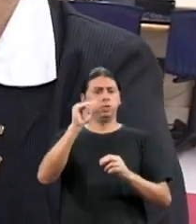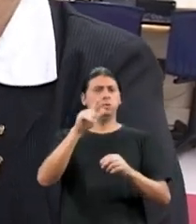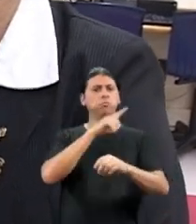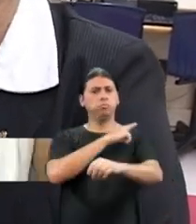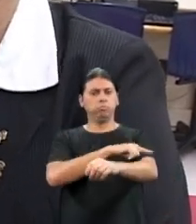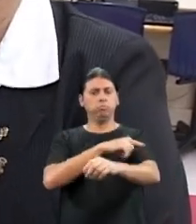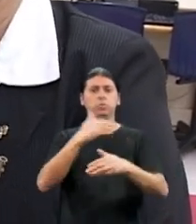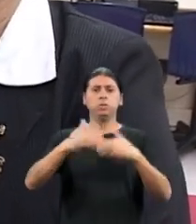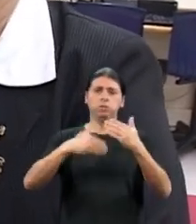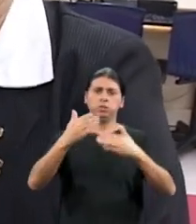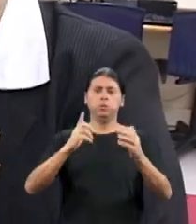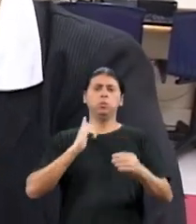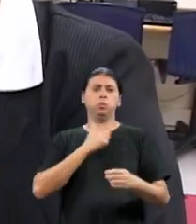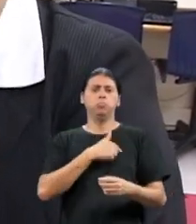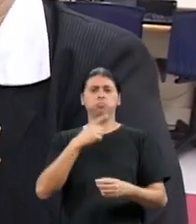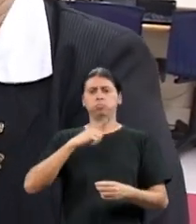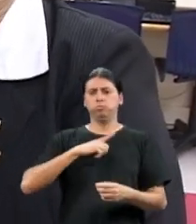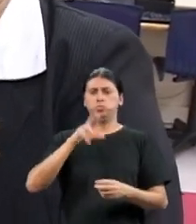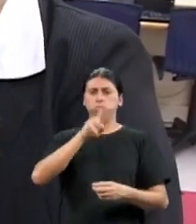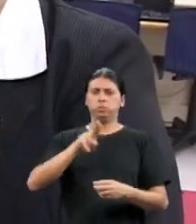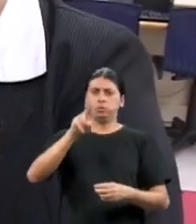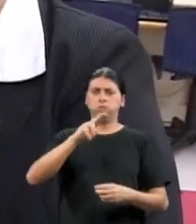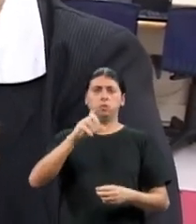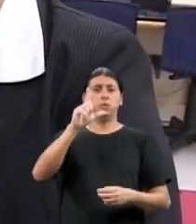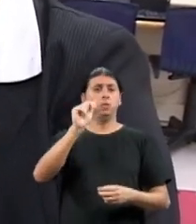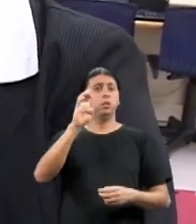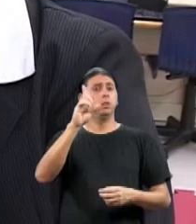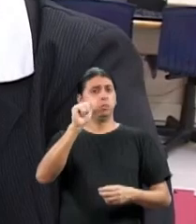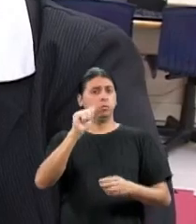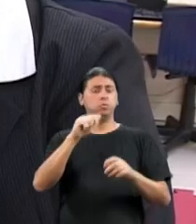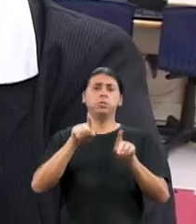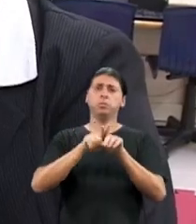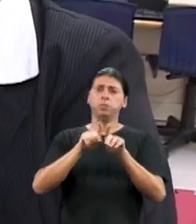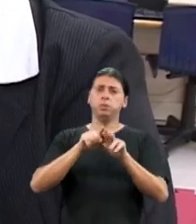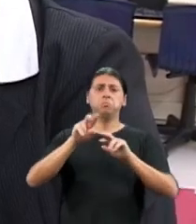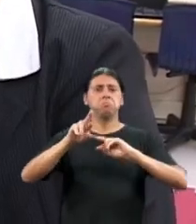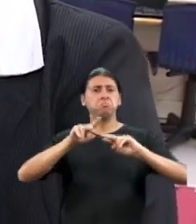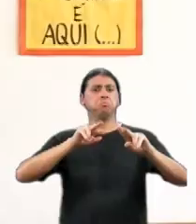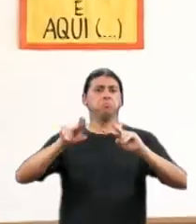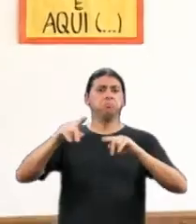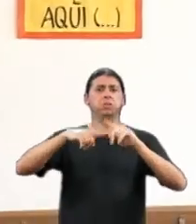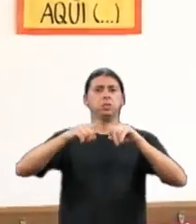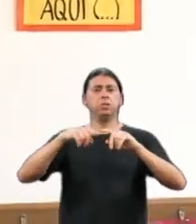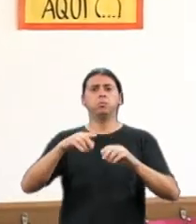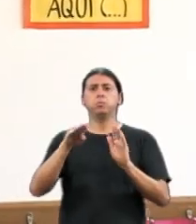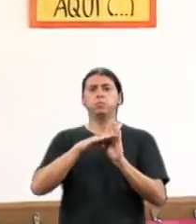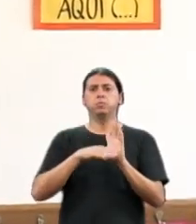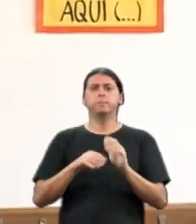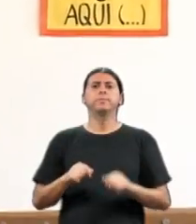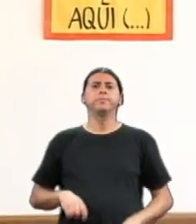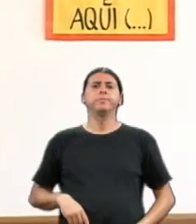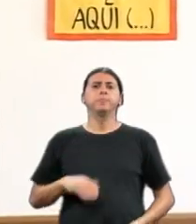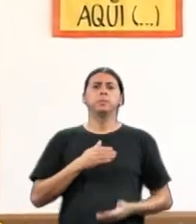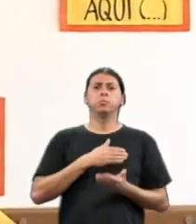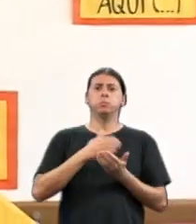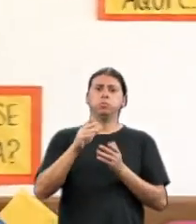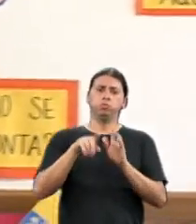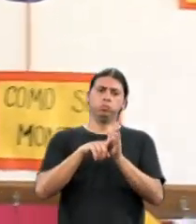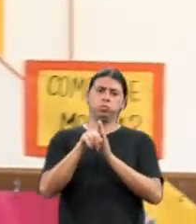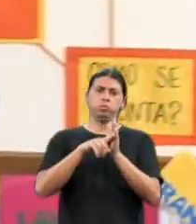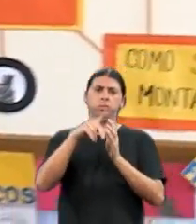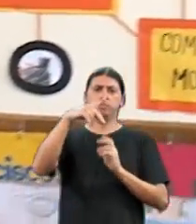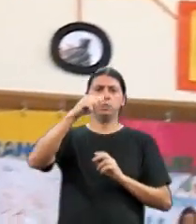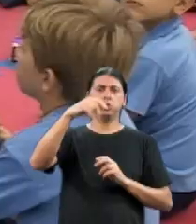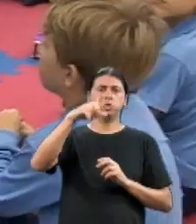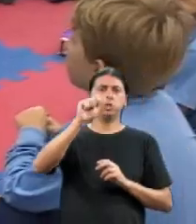aí, então, nós temos usando o Lego, usando alguns materiais e programação. A partir do estudo sobre a Pangeia